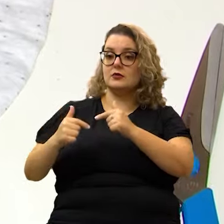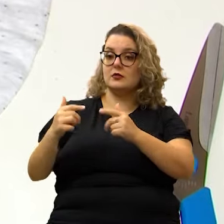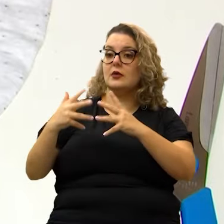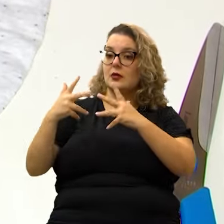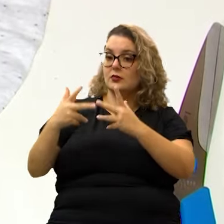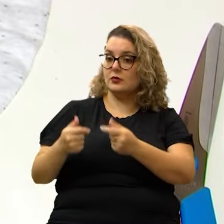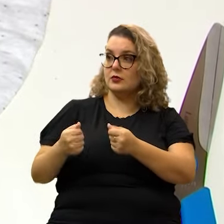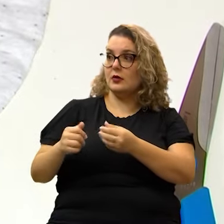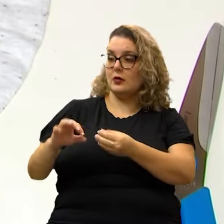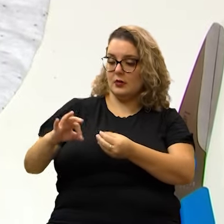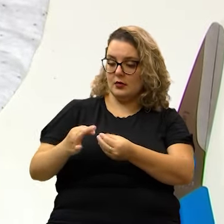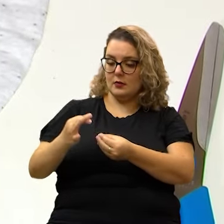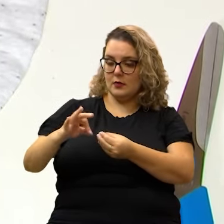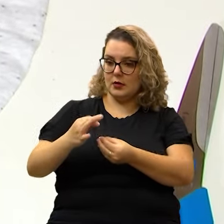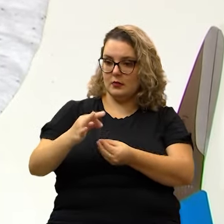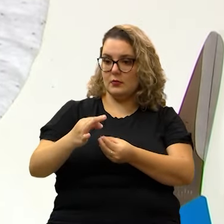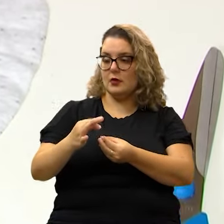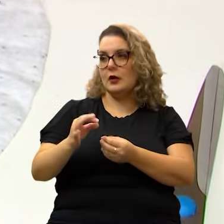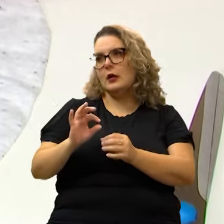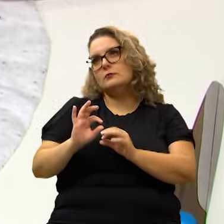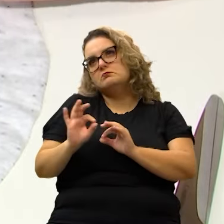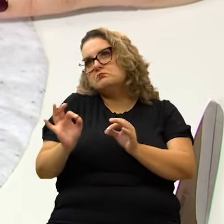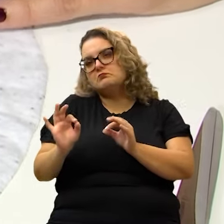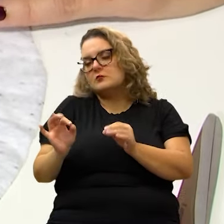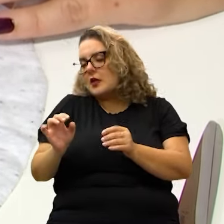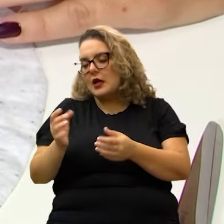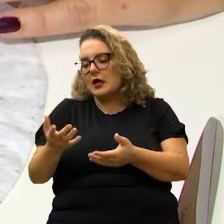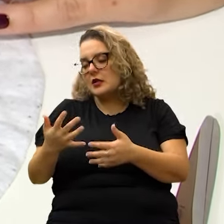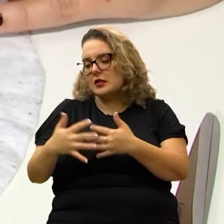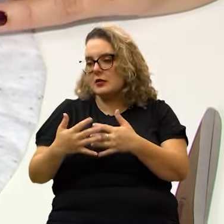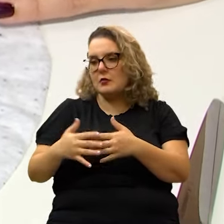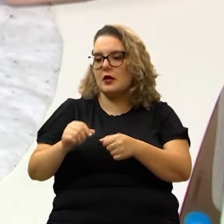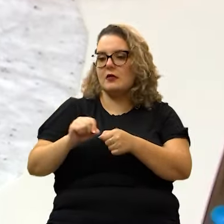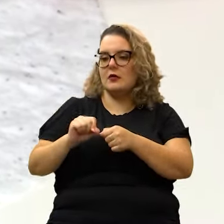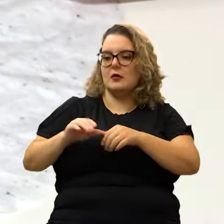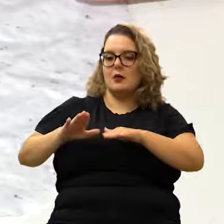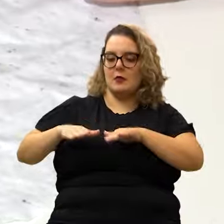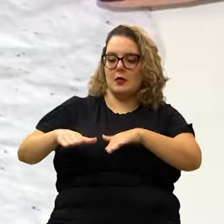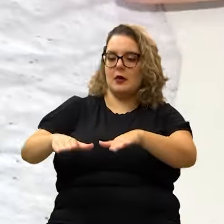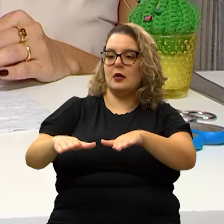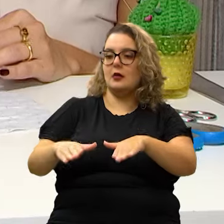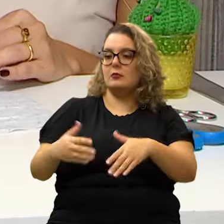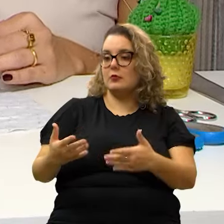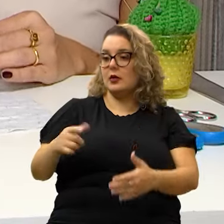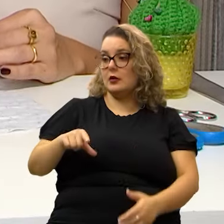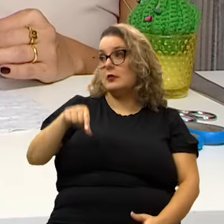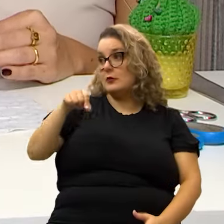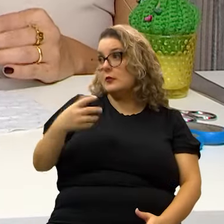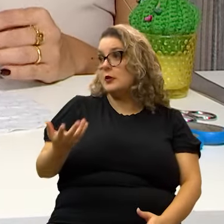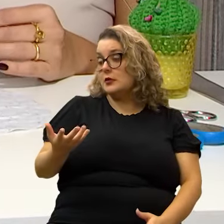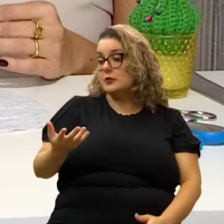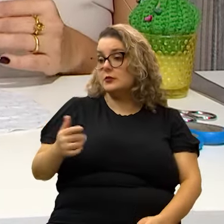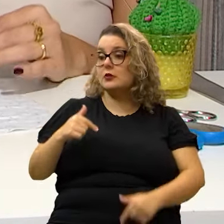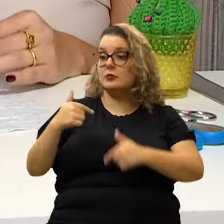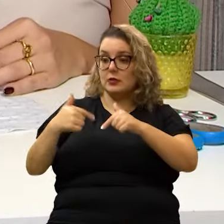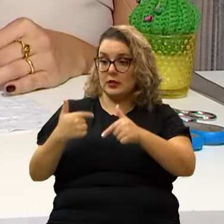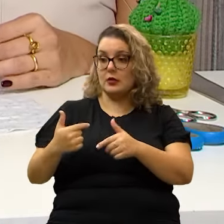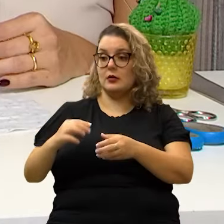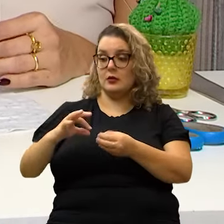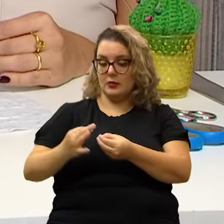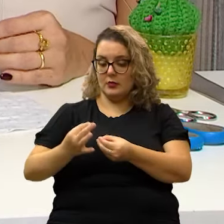o trabalho dele costurado à mão. E nada impede que a pessoa possa fazer o acabamento também na máquina, mas a opção de ter